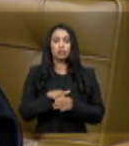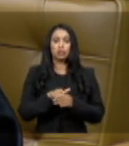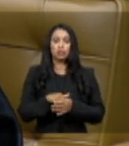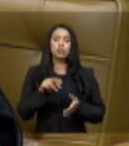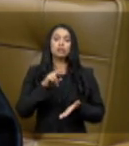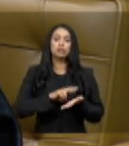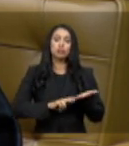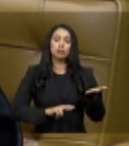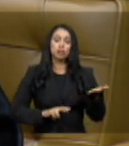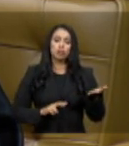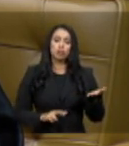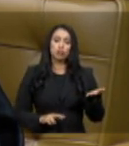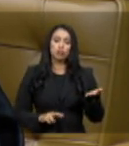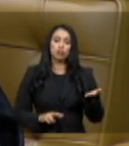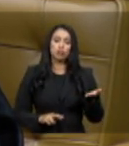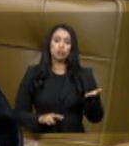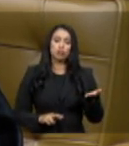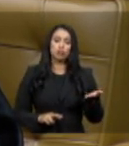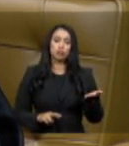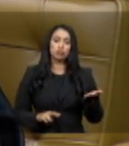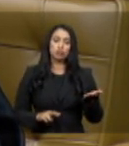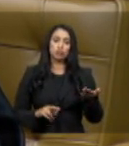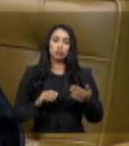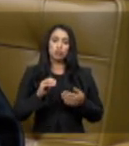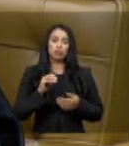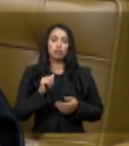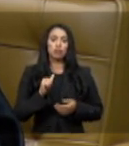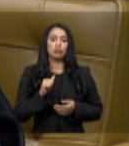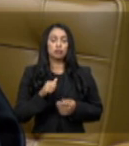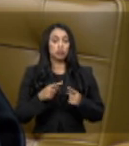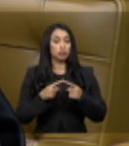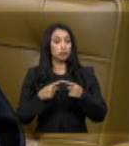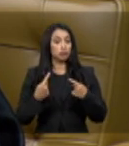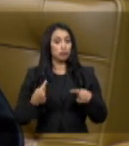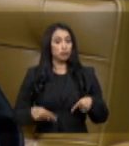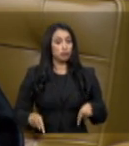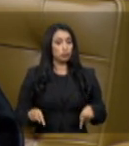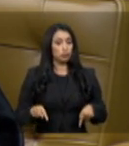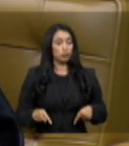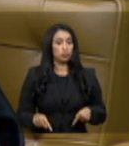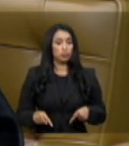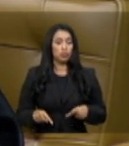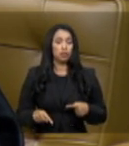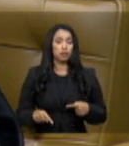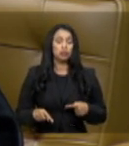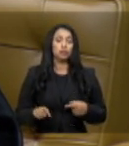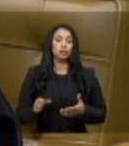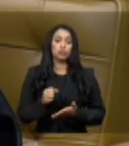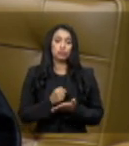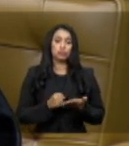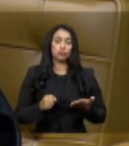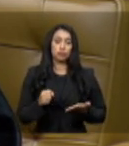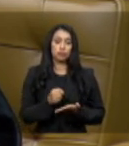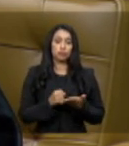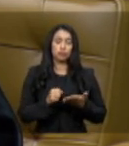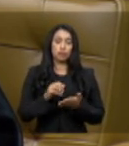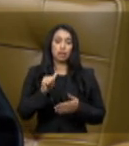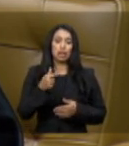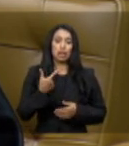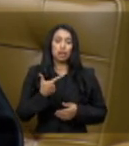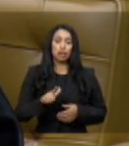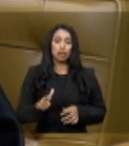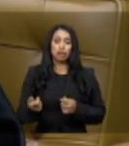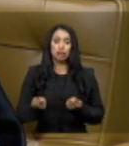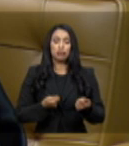eminente relator numa ação de descumprimento de preceito fundamental ou seja uma ação de